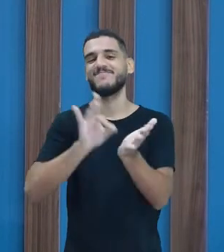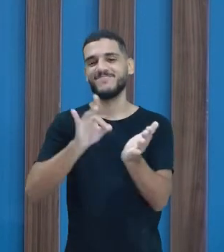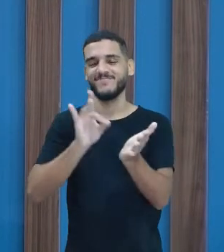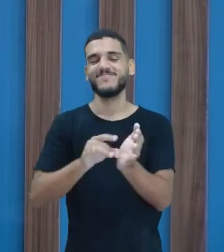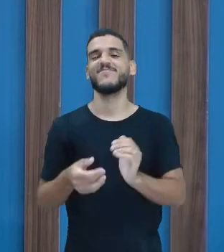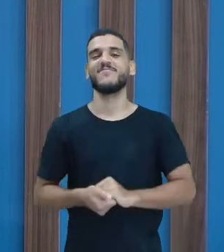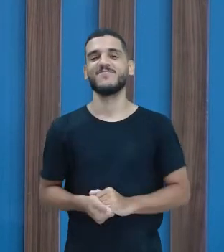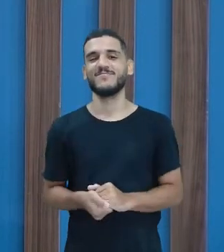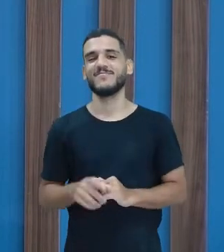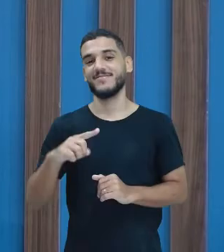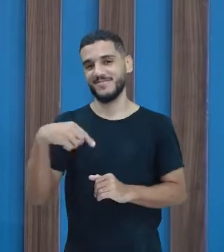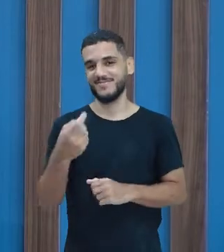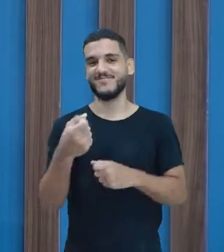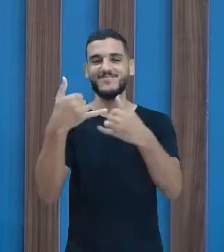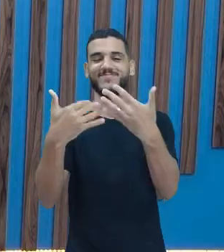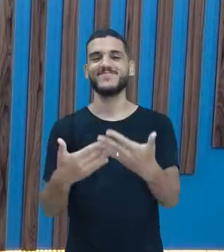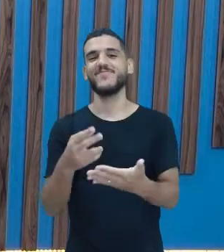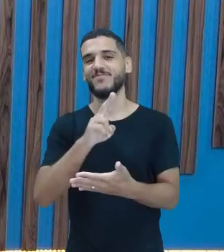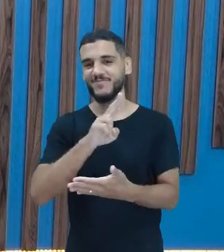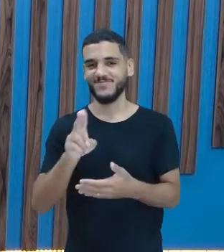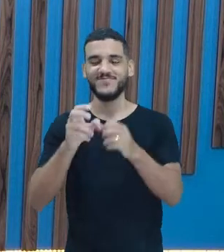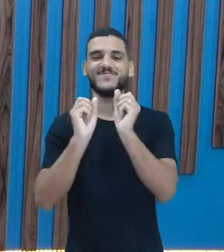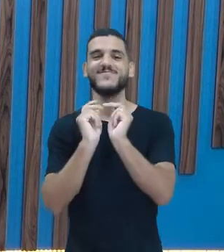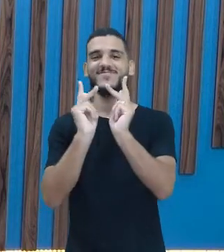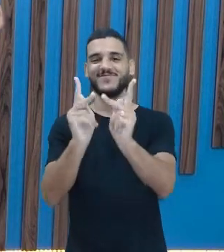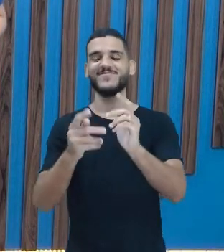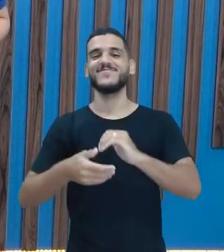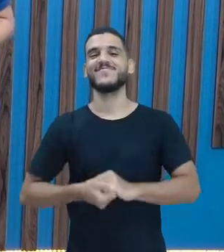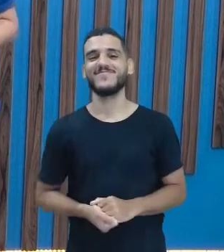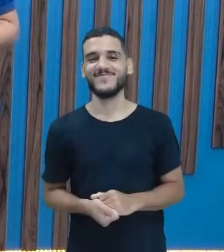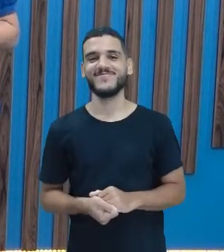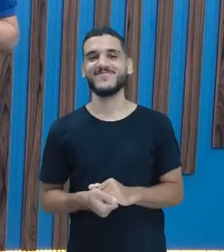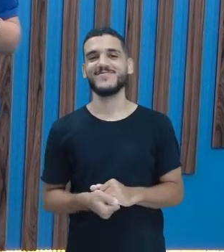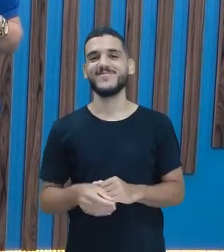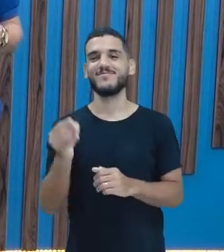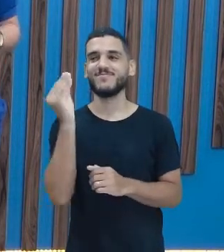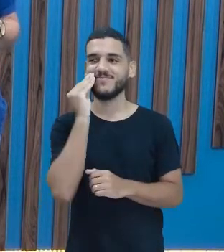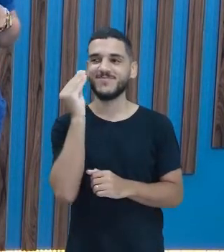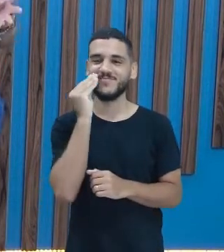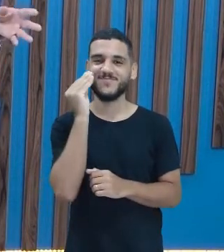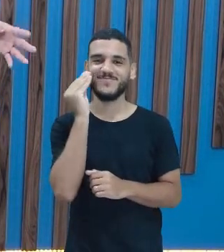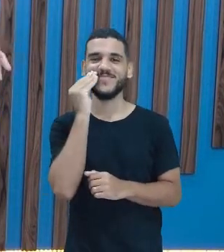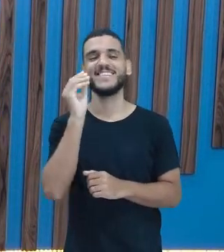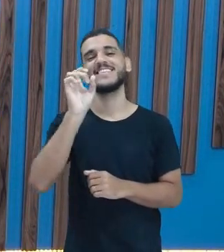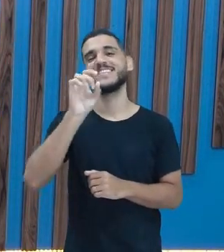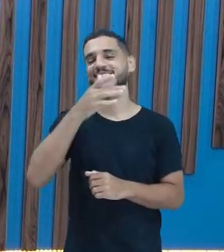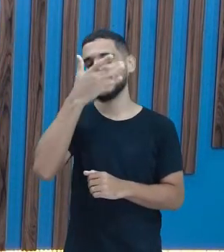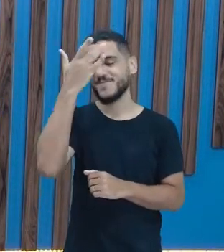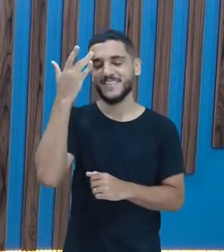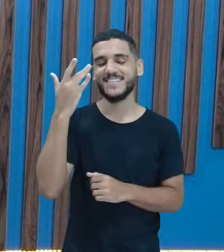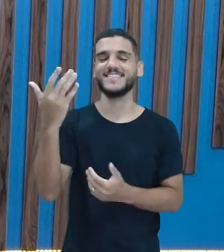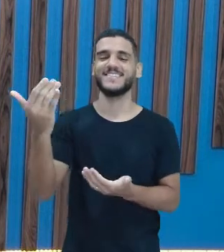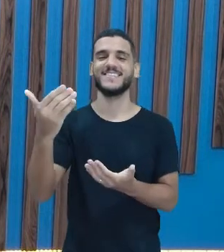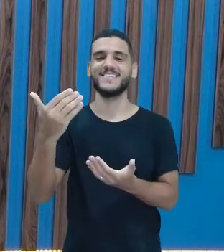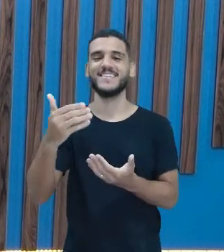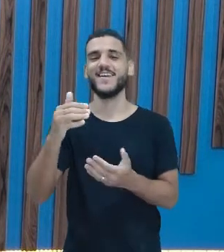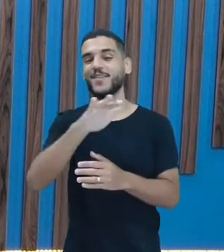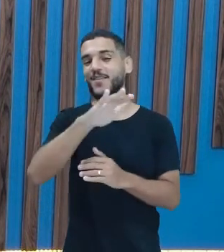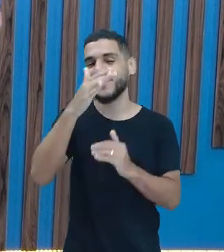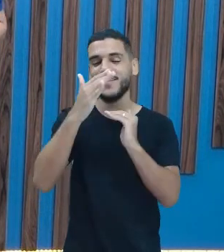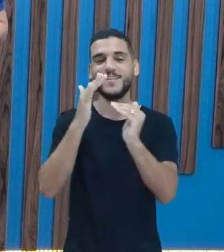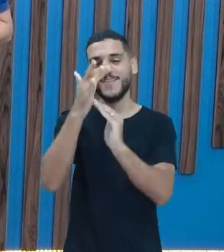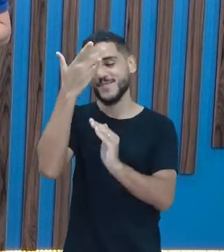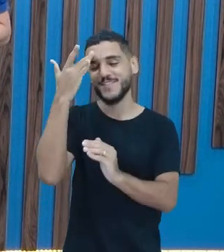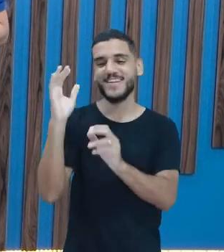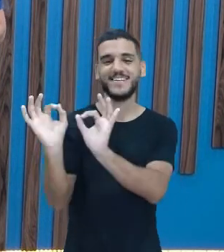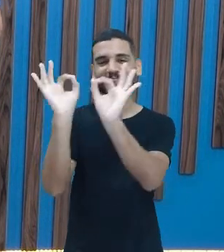a pouco eu falo mais nomes, tá? Tá certo, professora Esté. Beijo, Ricardo. Beijo, Clarice. Beijo em todas as crianças que estão nos assistindo